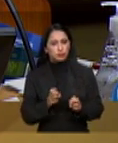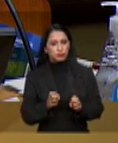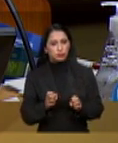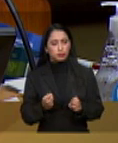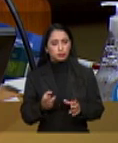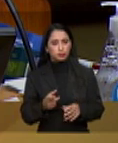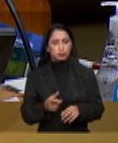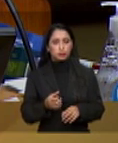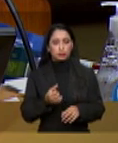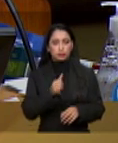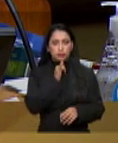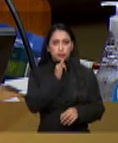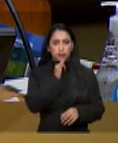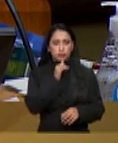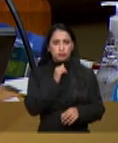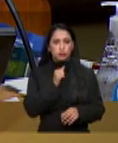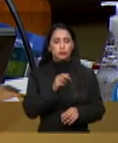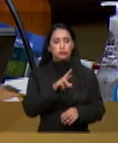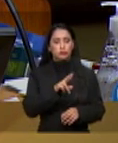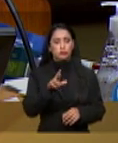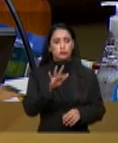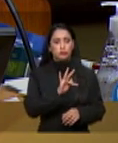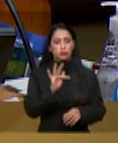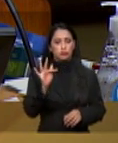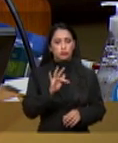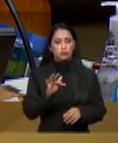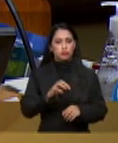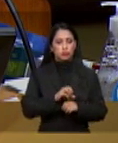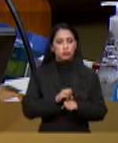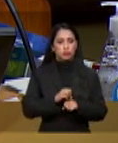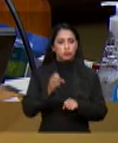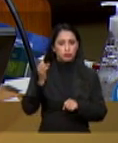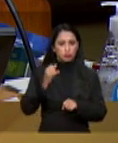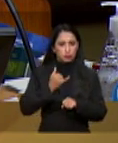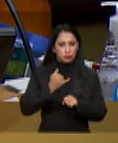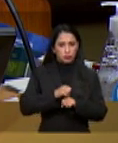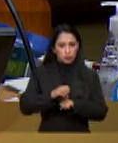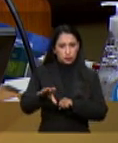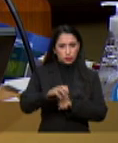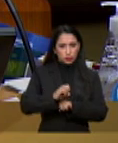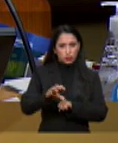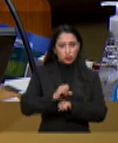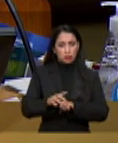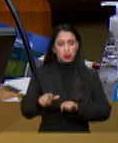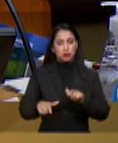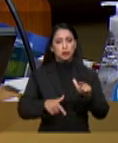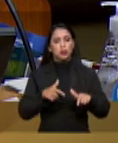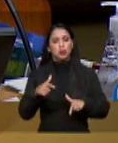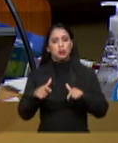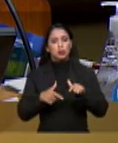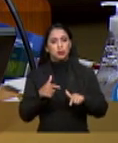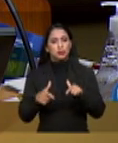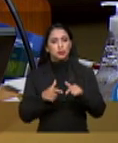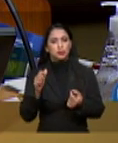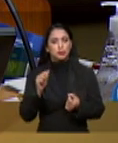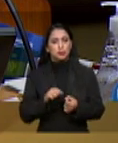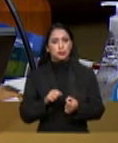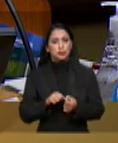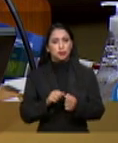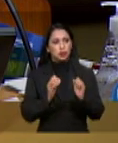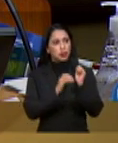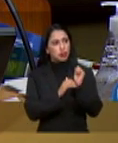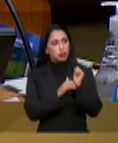do compartilhamento pela Receita Federal de informações sobre operações acobertadas por